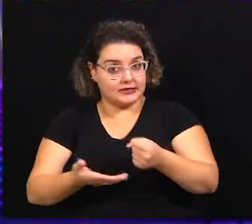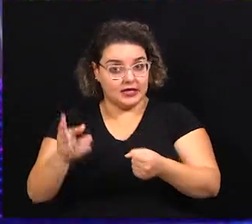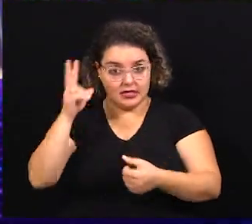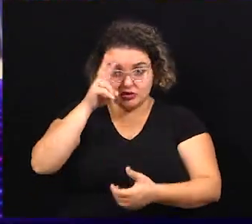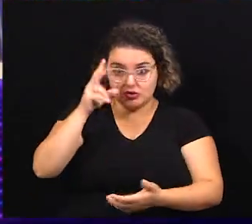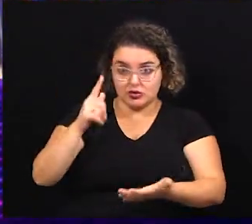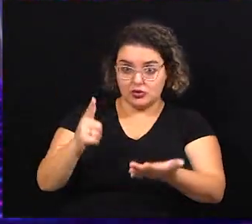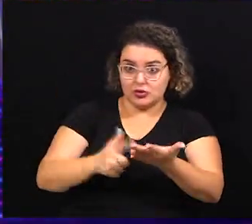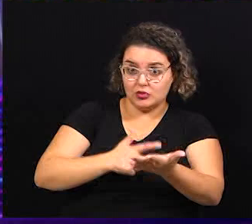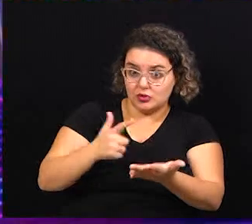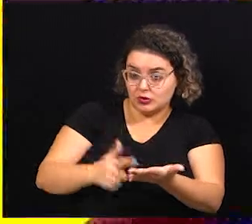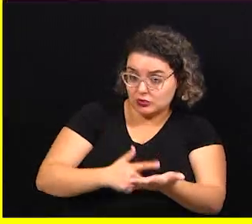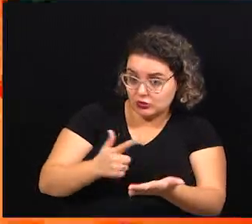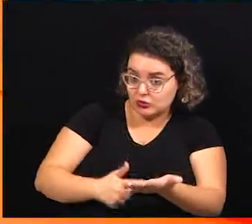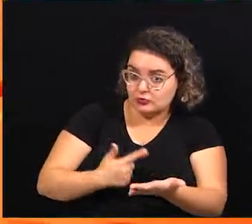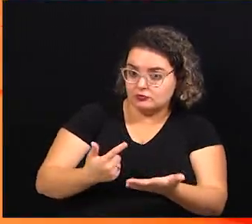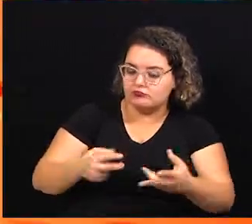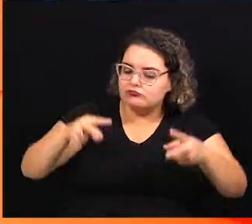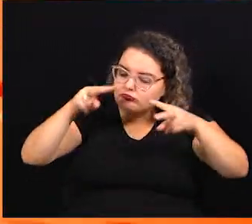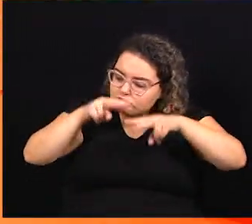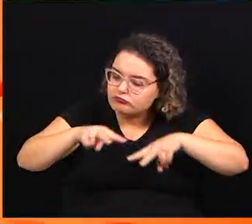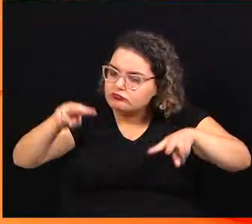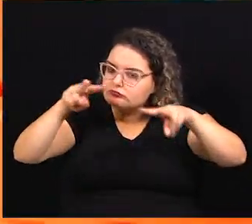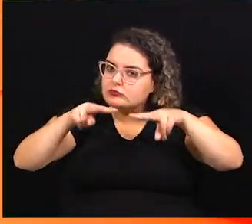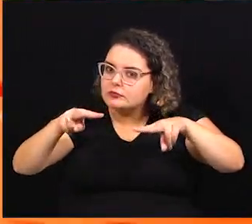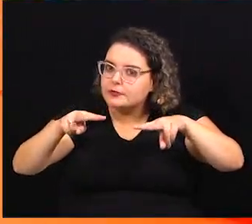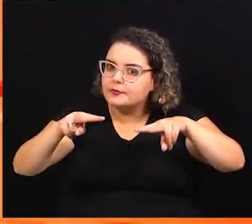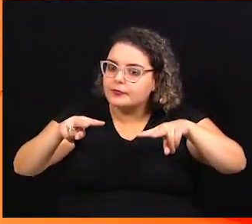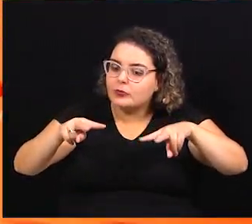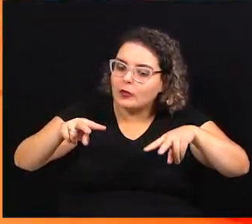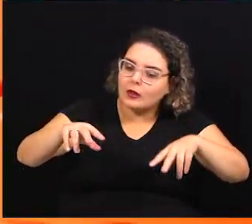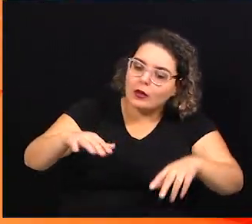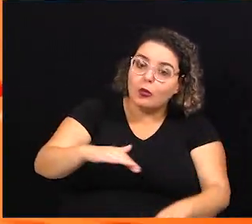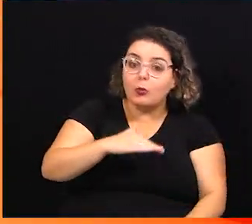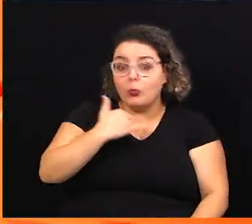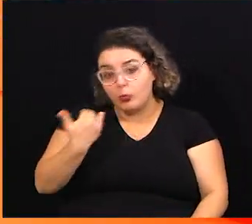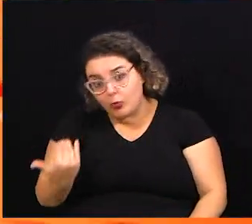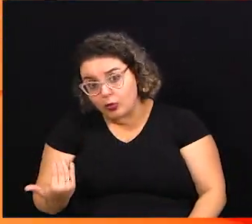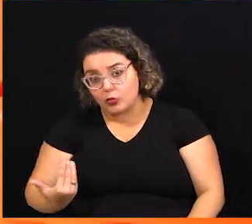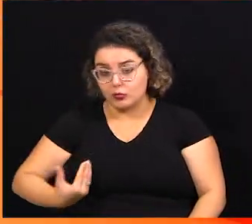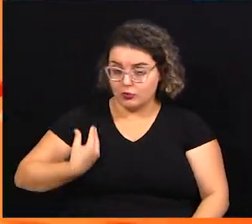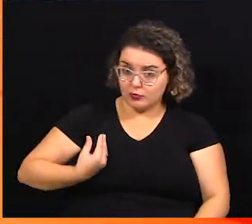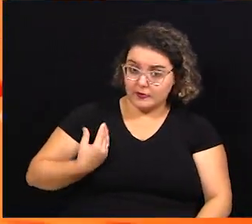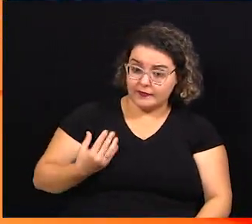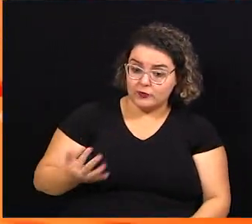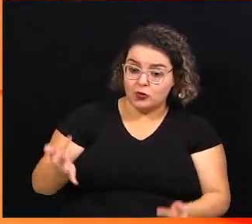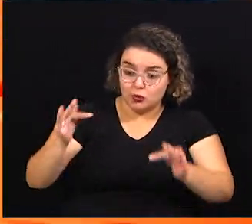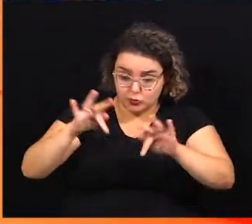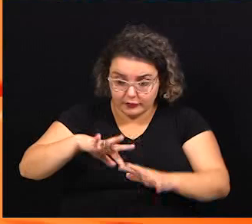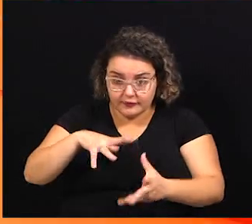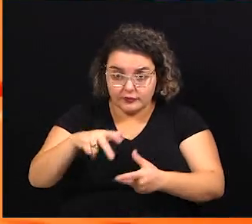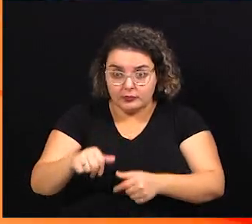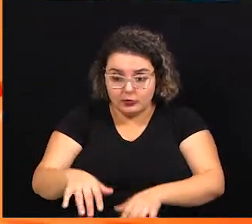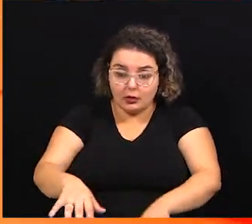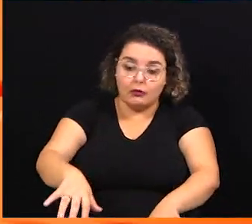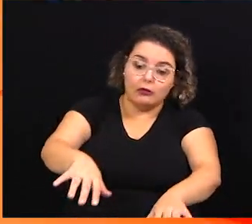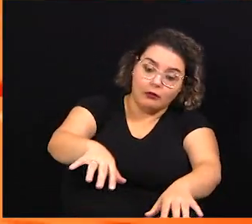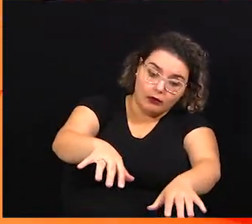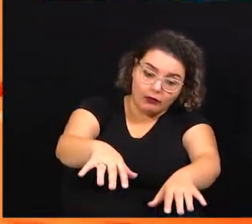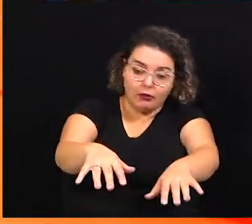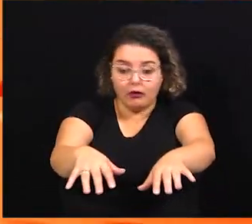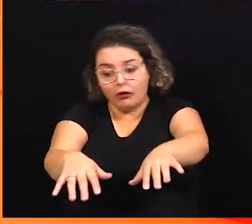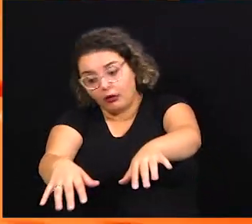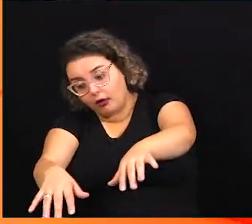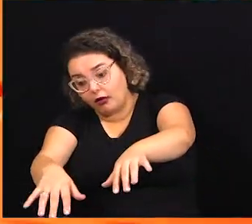do meu livro, ela traz essa perspectiva de um morto-vivo no fim do mundo, que é uma coisa, assim, que por mais